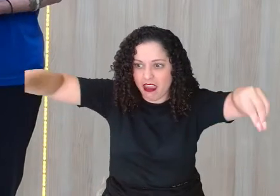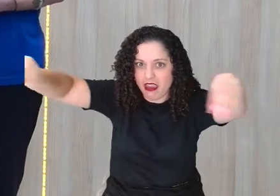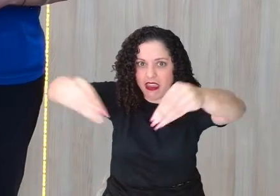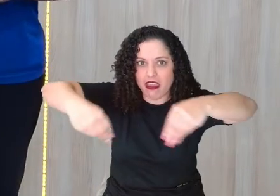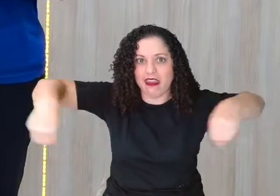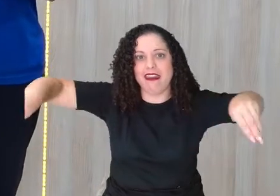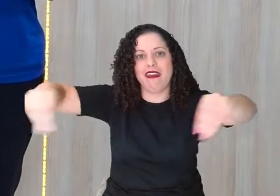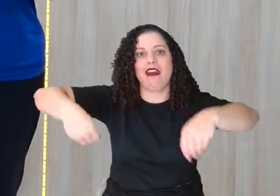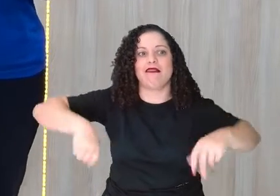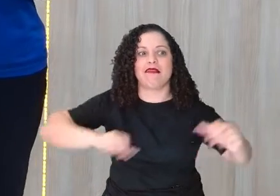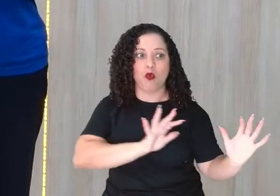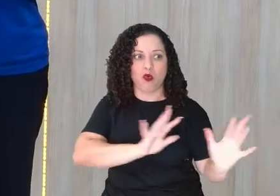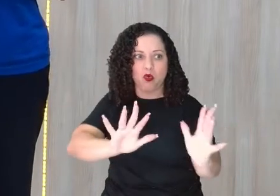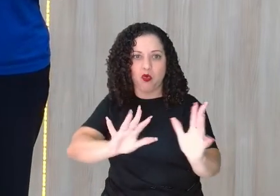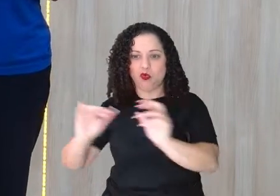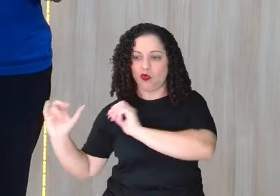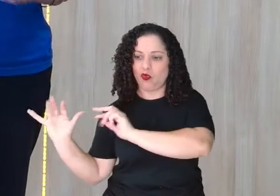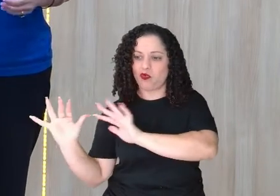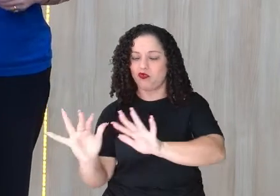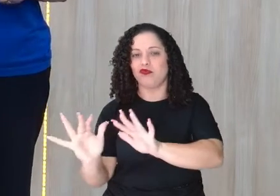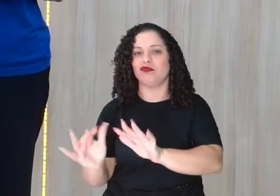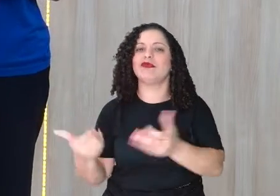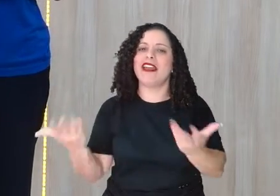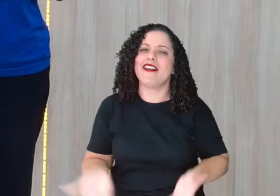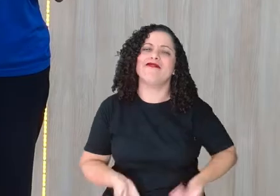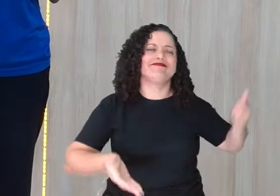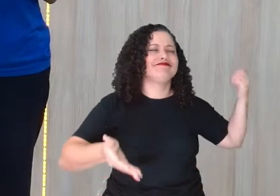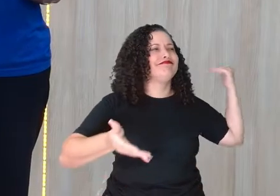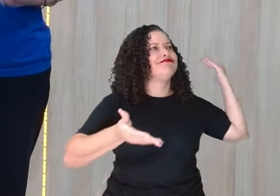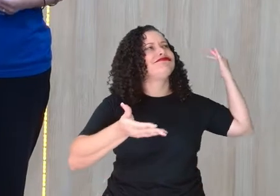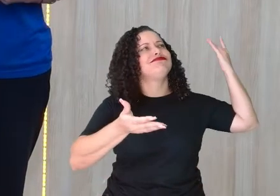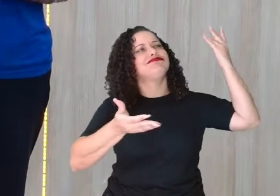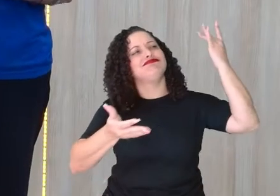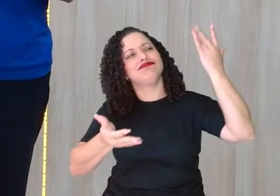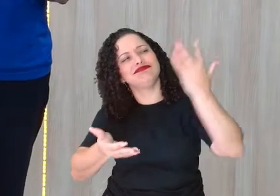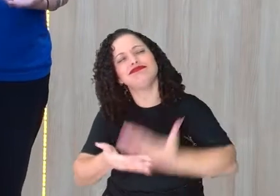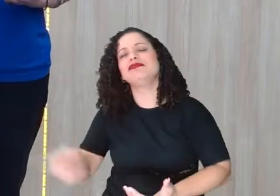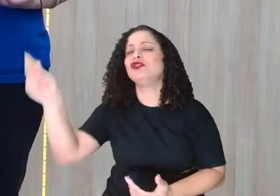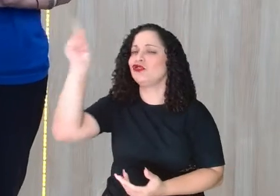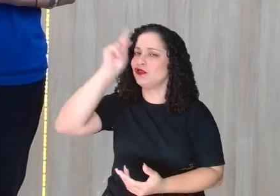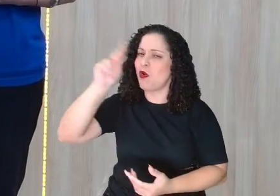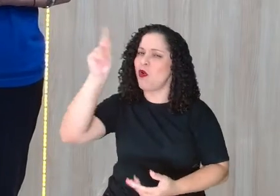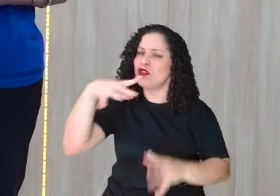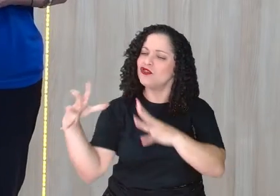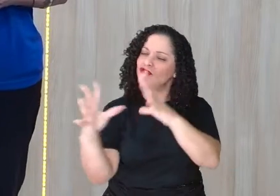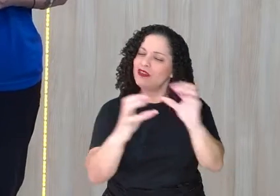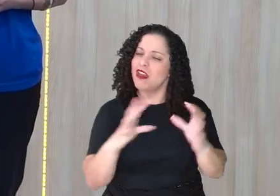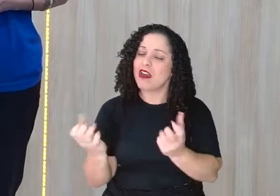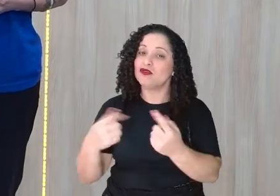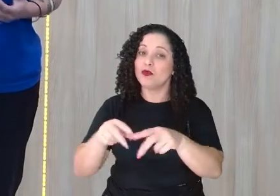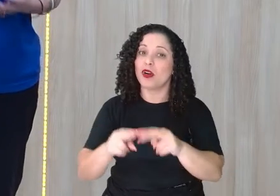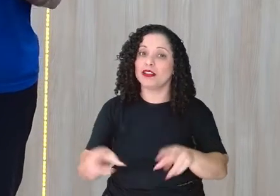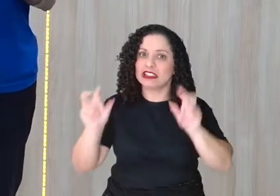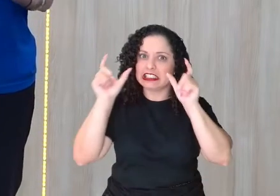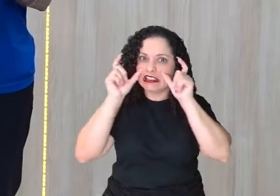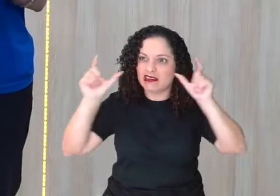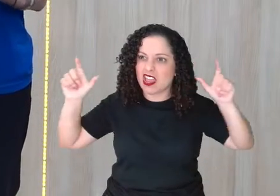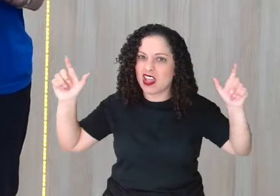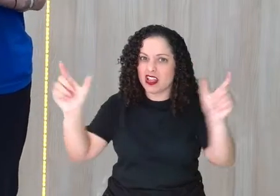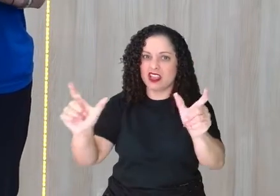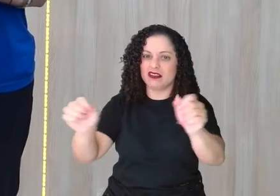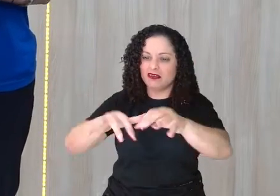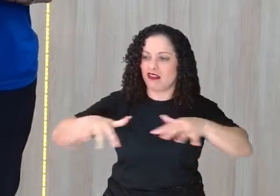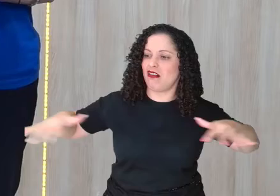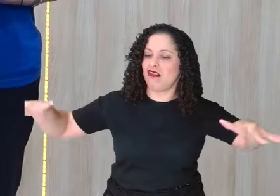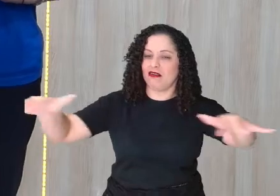que a gente vê ao longo da história, acontecimentos, é por conta disso, né? Então, eles